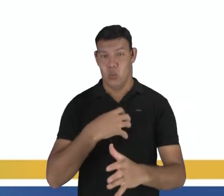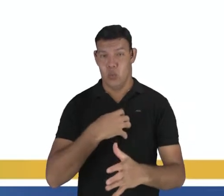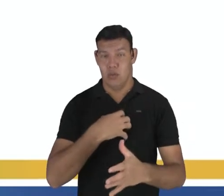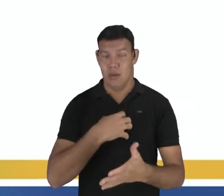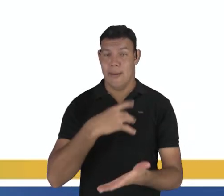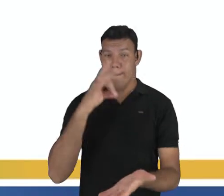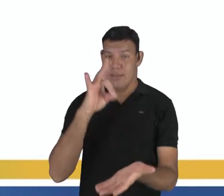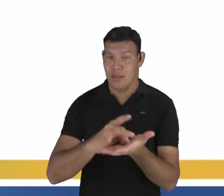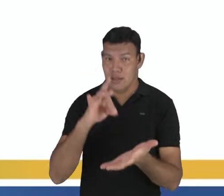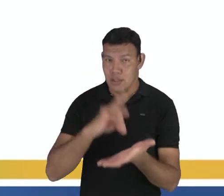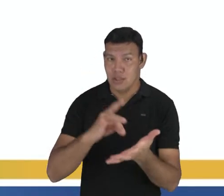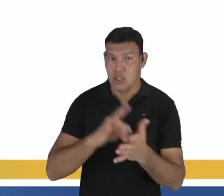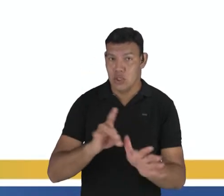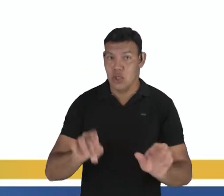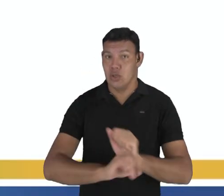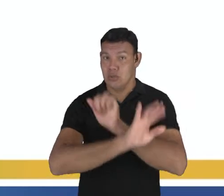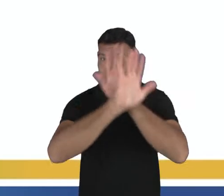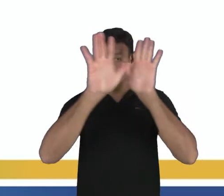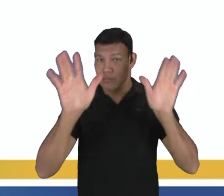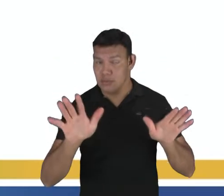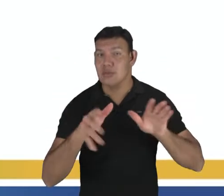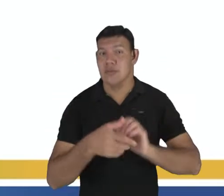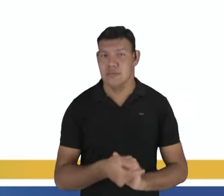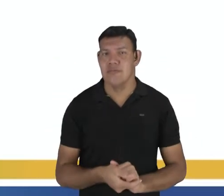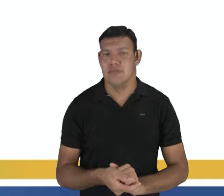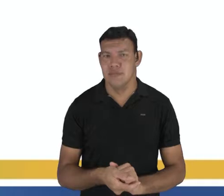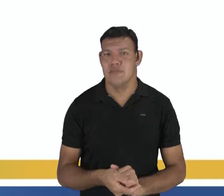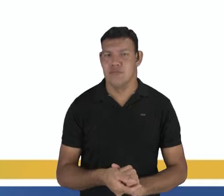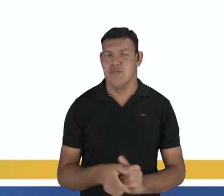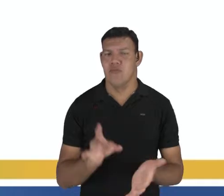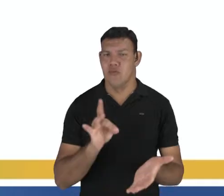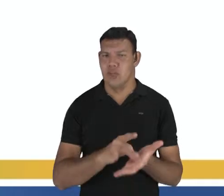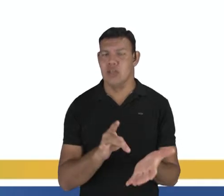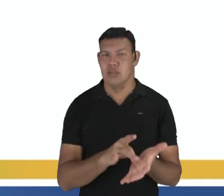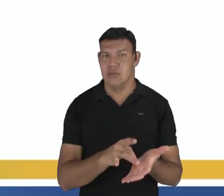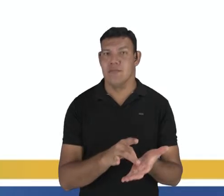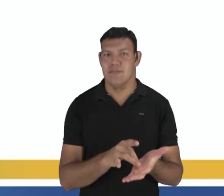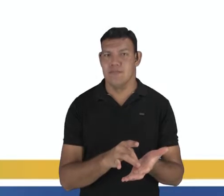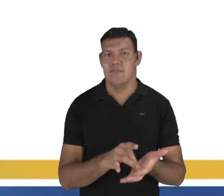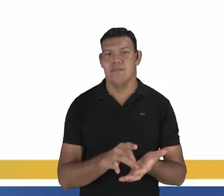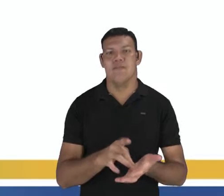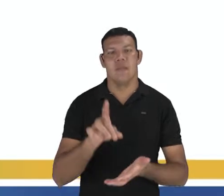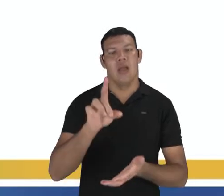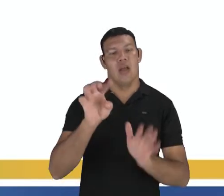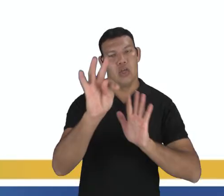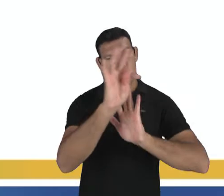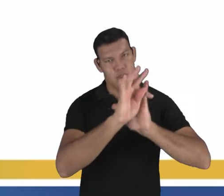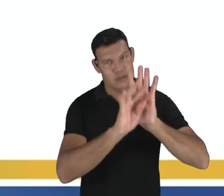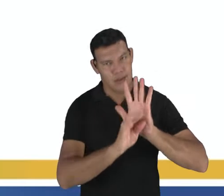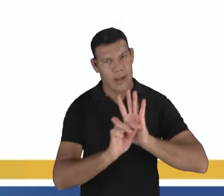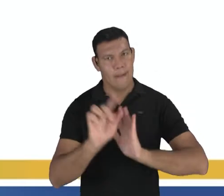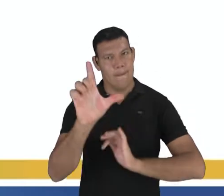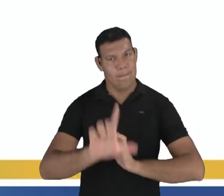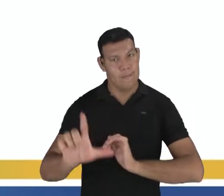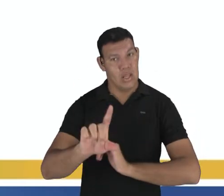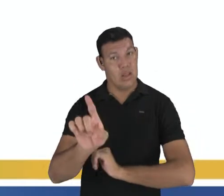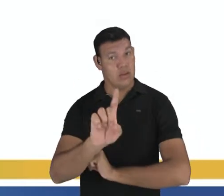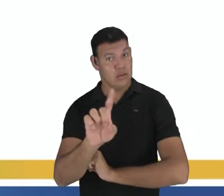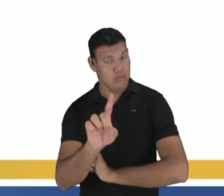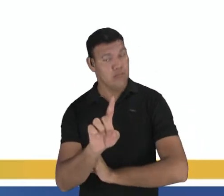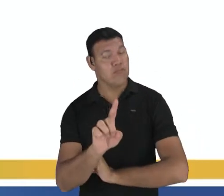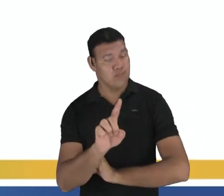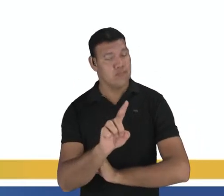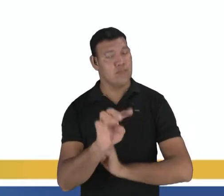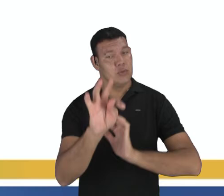sentido objetivo, sem sair ali da veracidade. Então, os textos não literários são textos